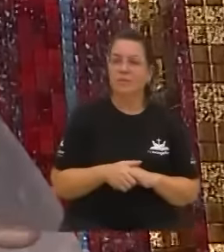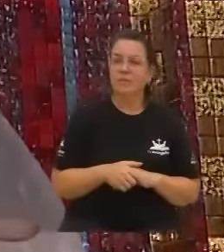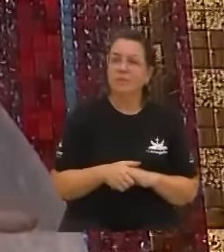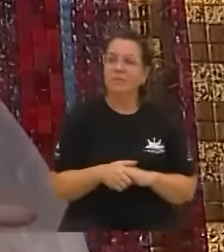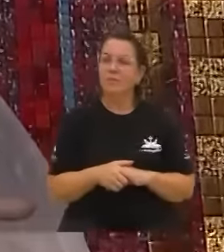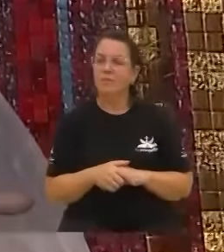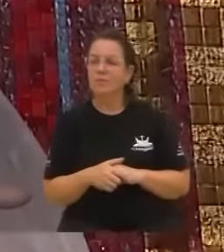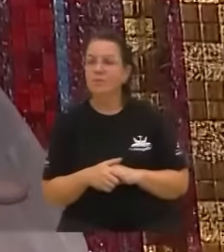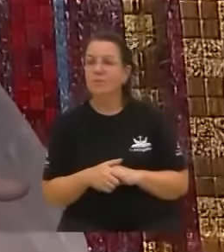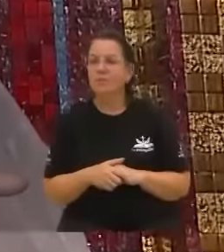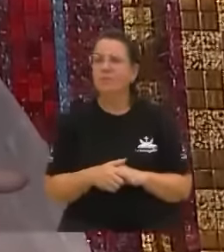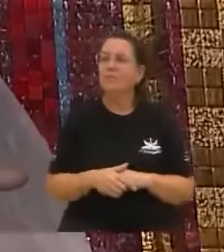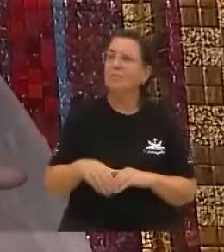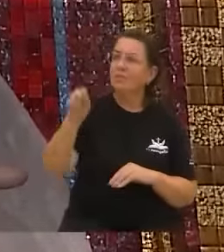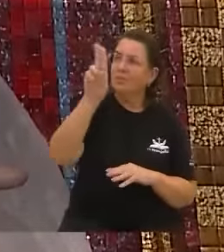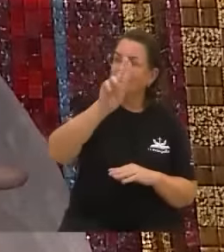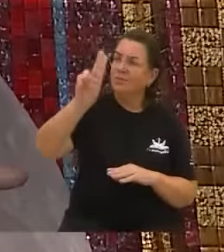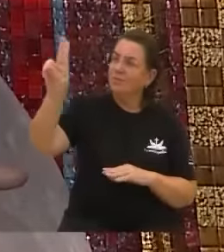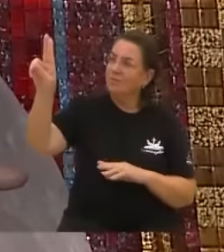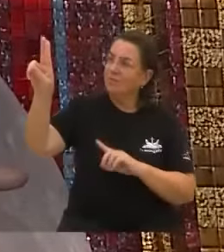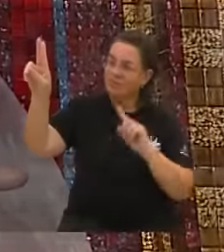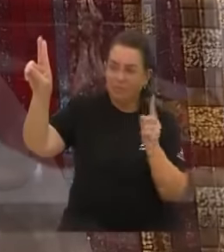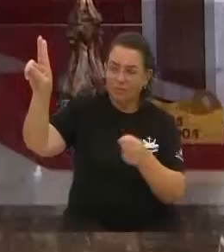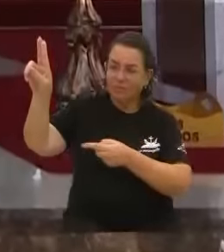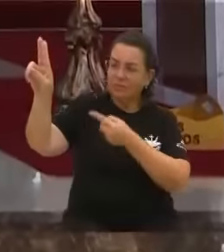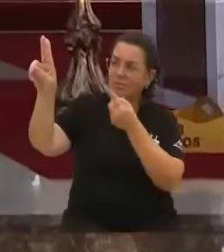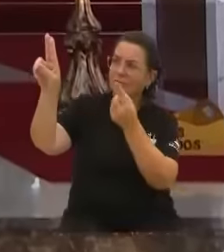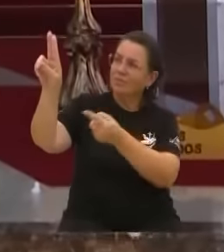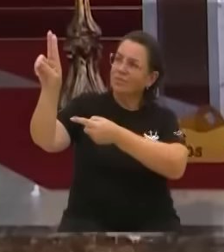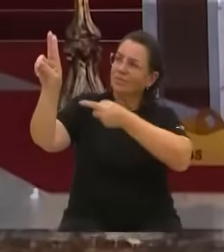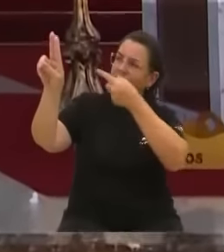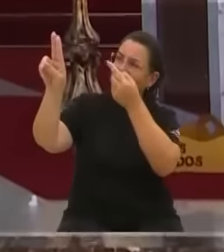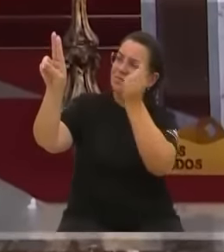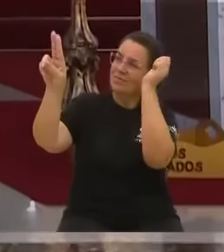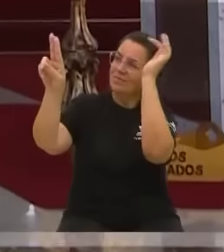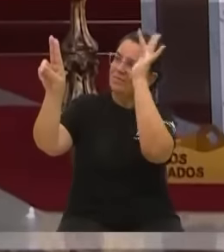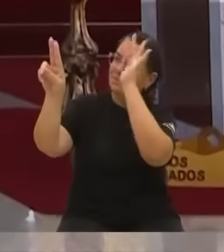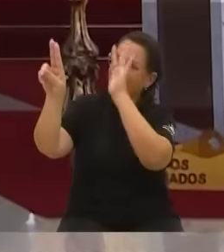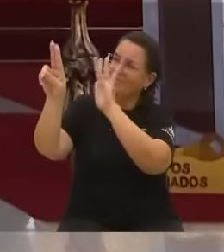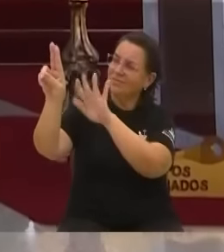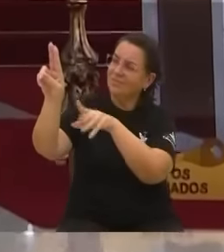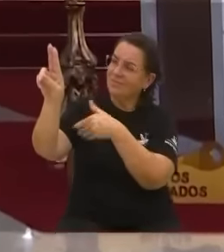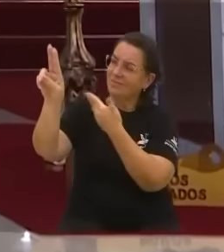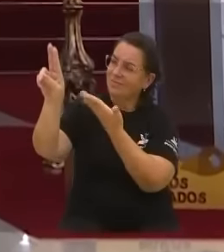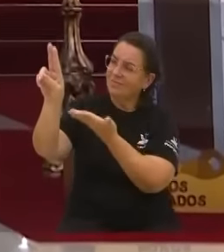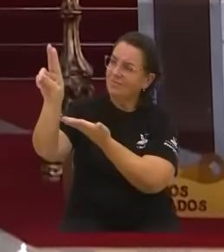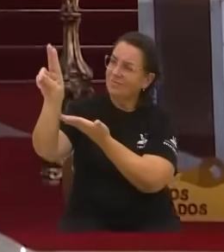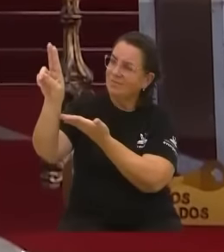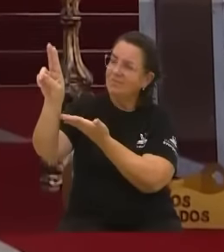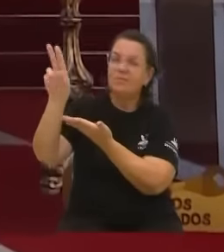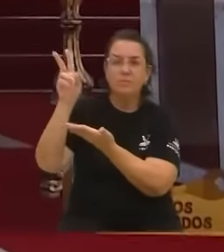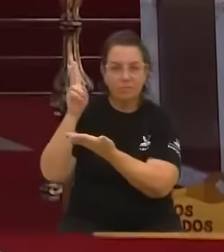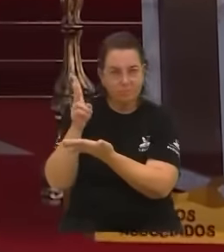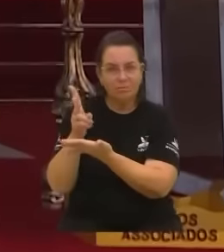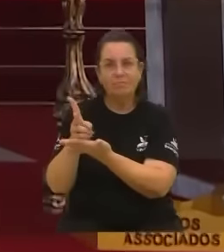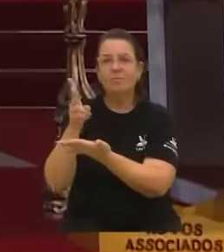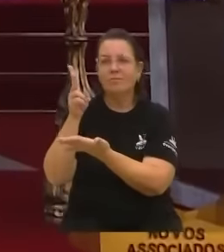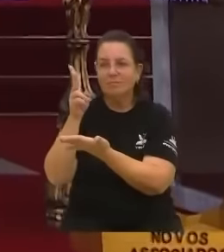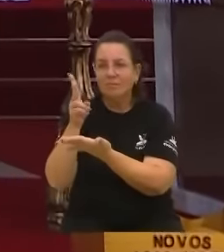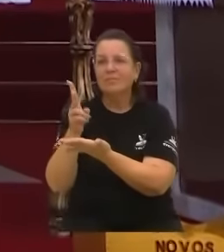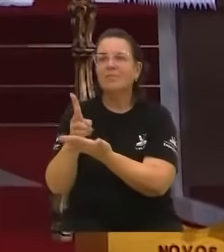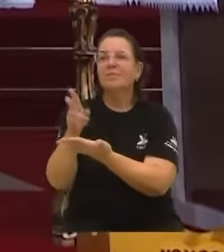Bendirei eternamente vosso nome, para sempre